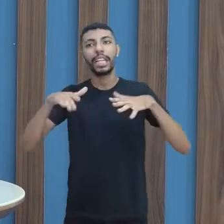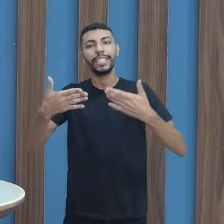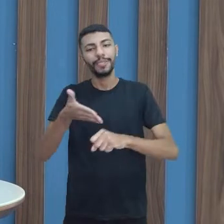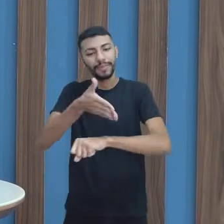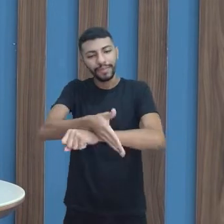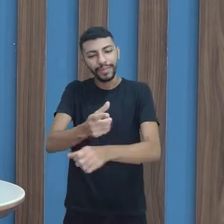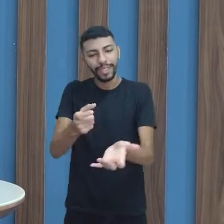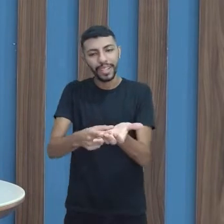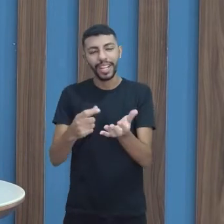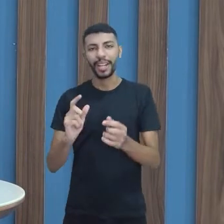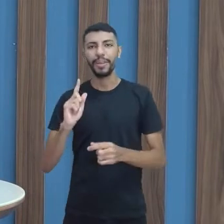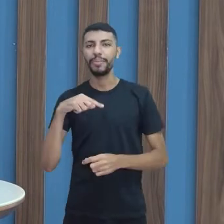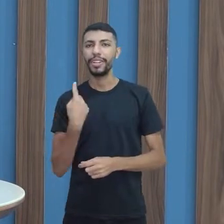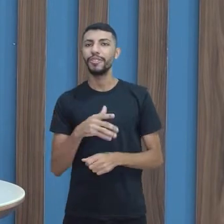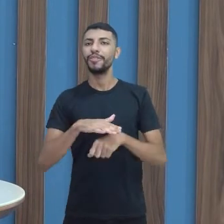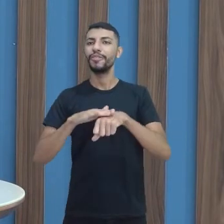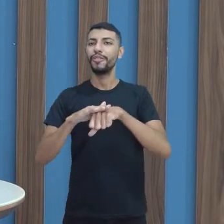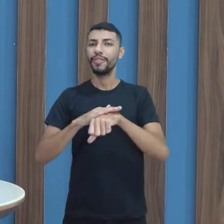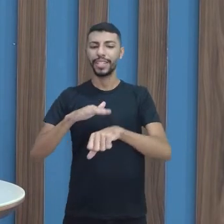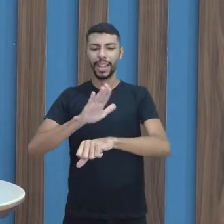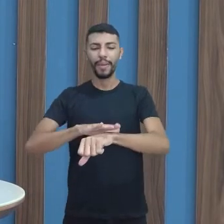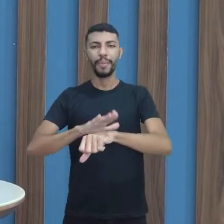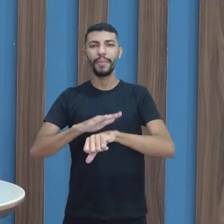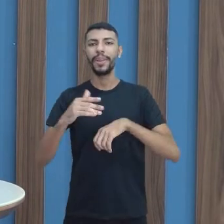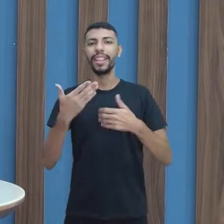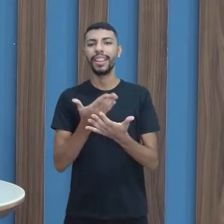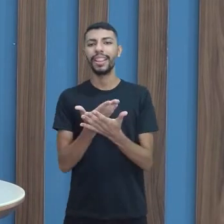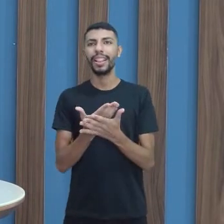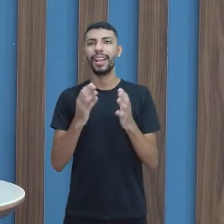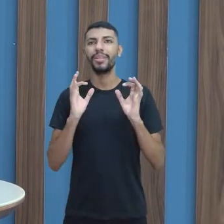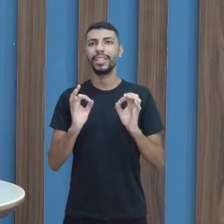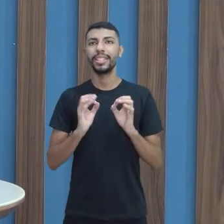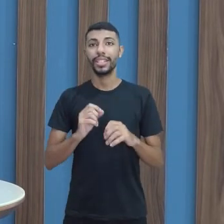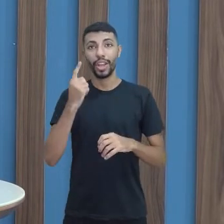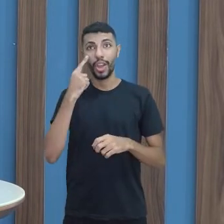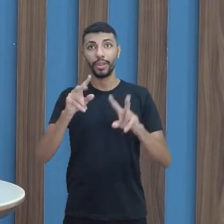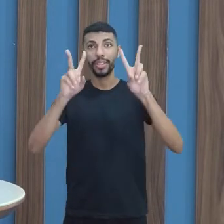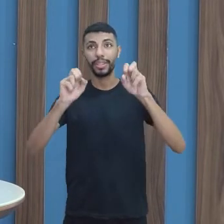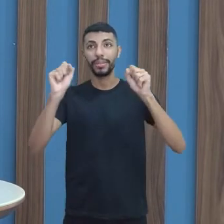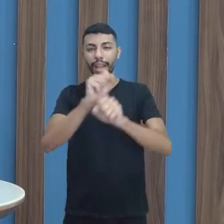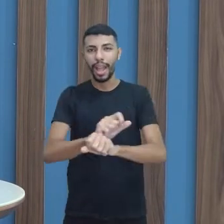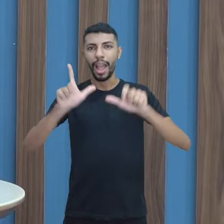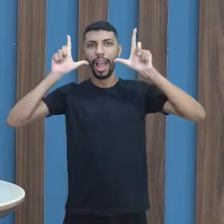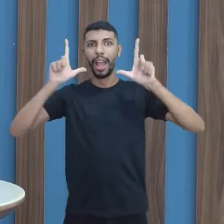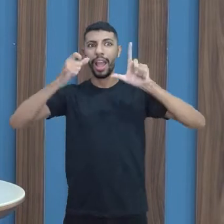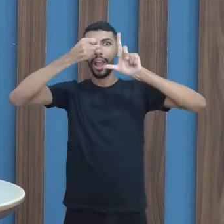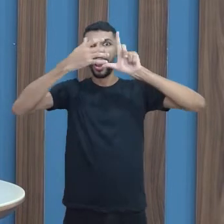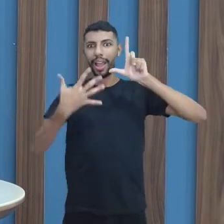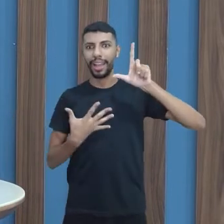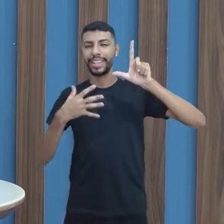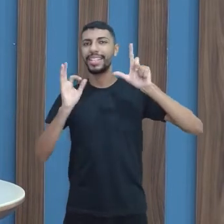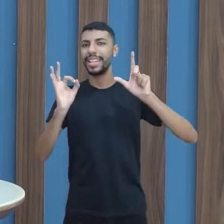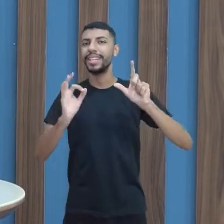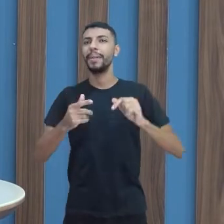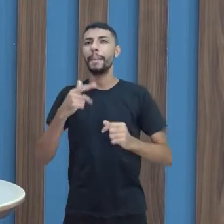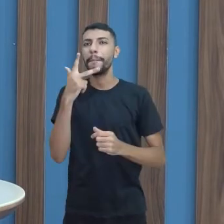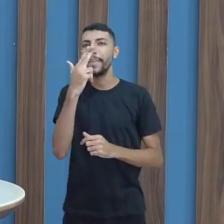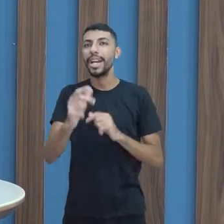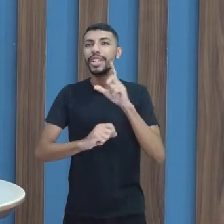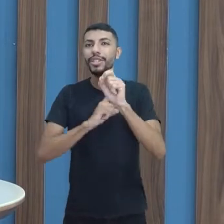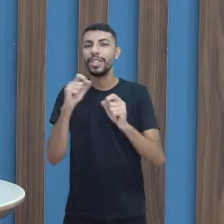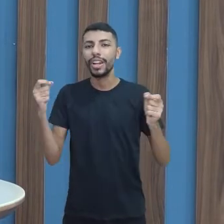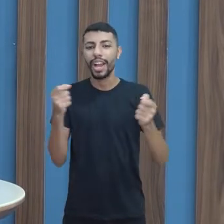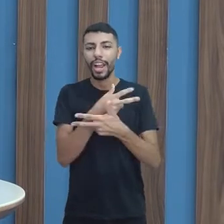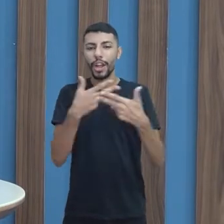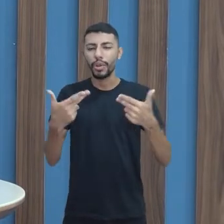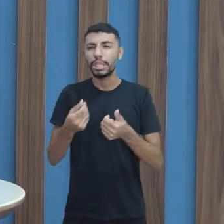para conversar com a gente durante a aula hoje vai ser sobre autorretrato. Tenho certeza que parece uma coisa